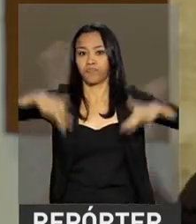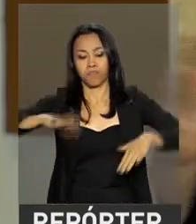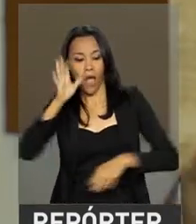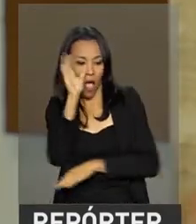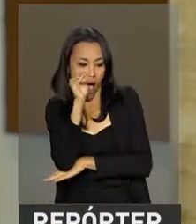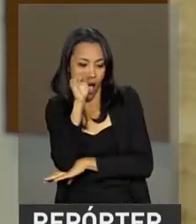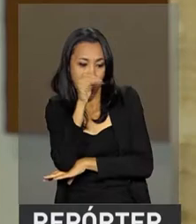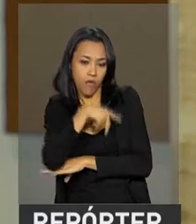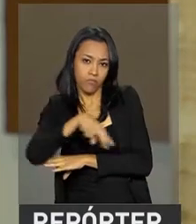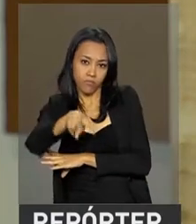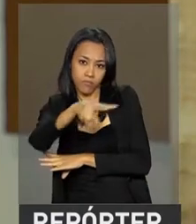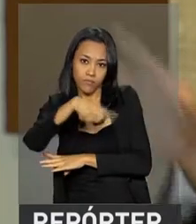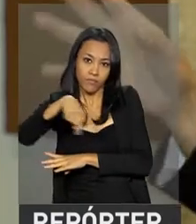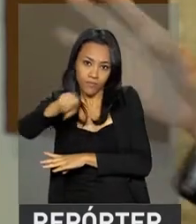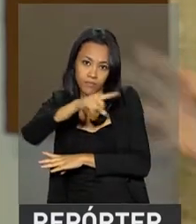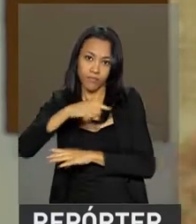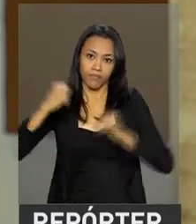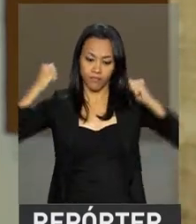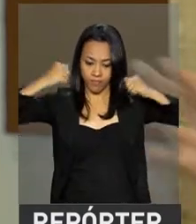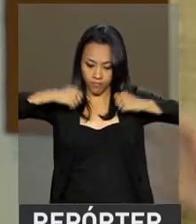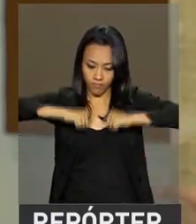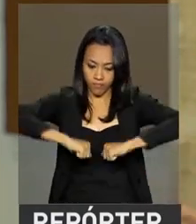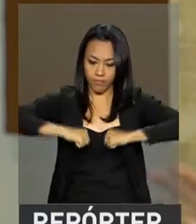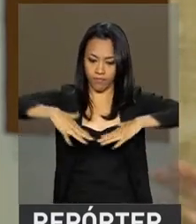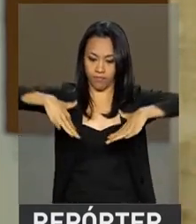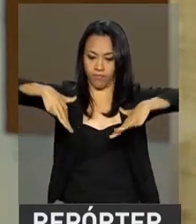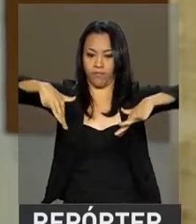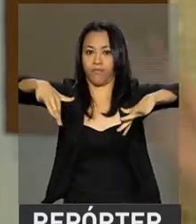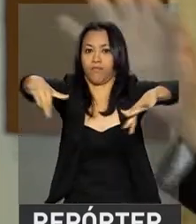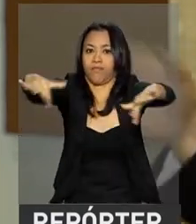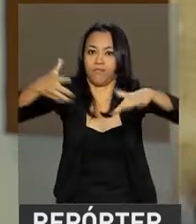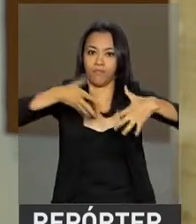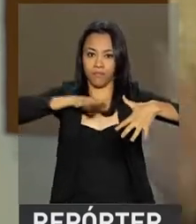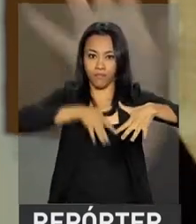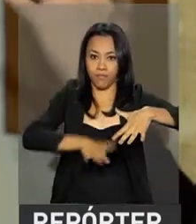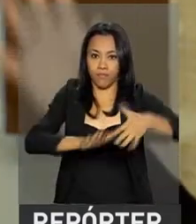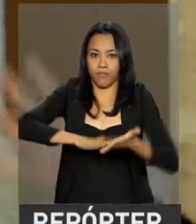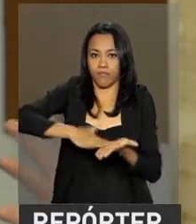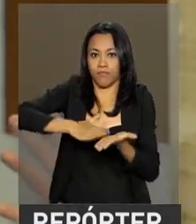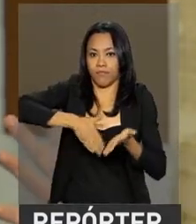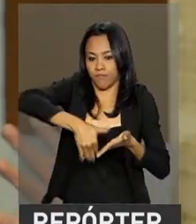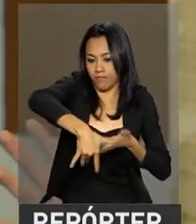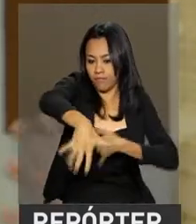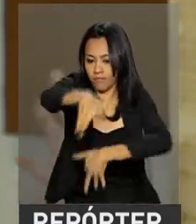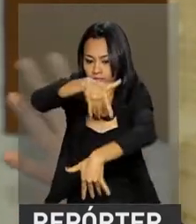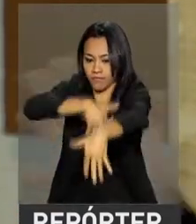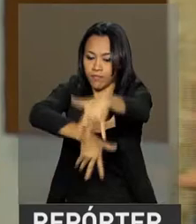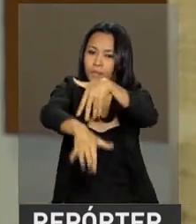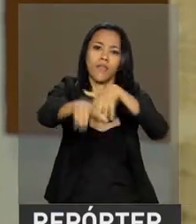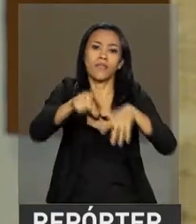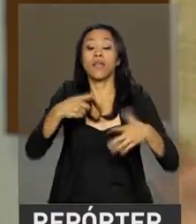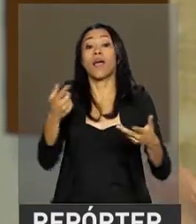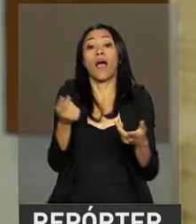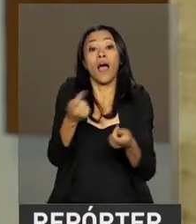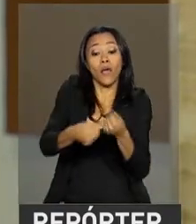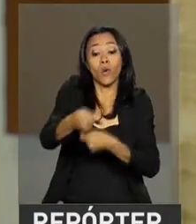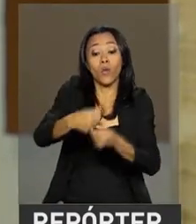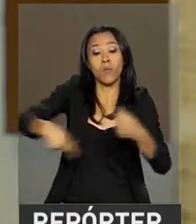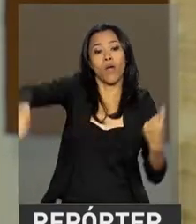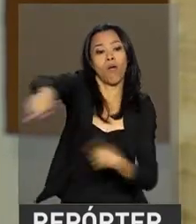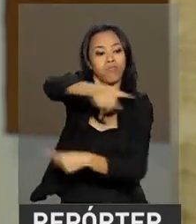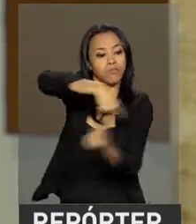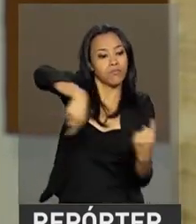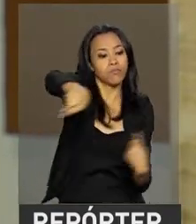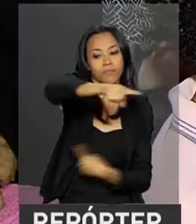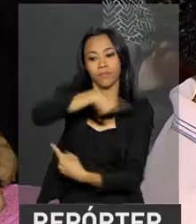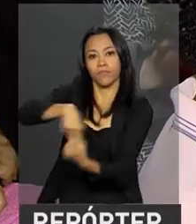participando ali é das outras atividades correlatas enfim e irriga a economia como um todo chegando realmente há muita